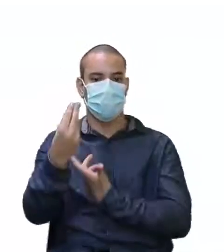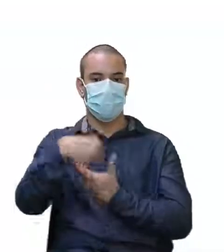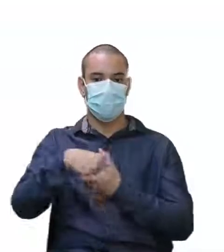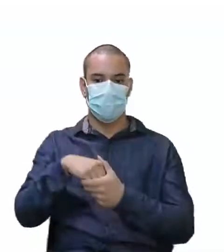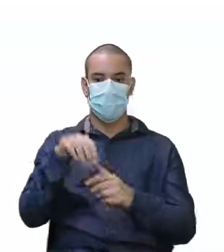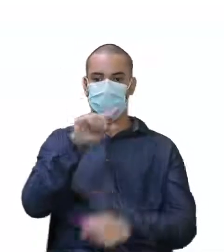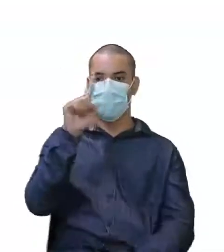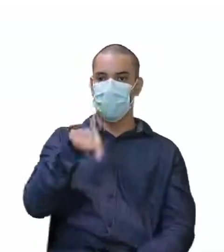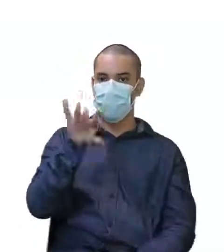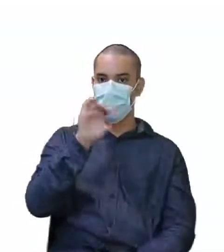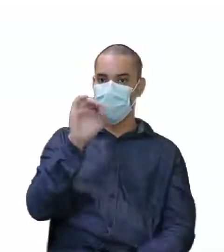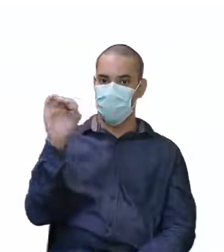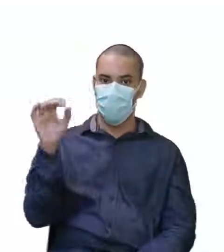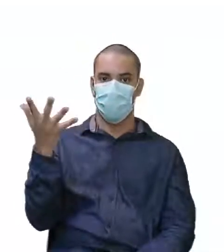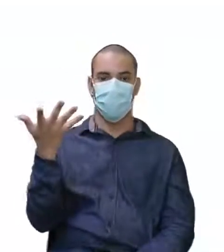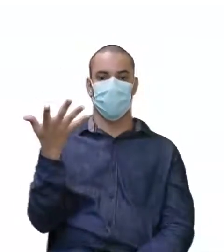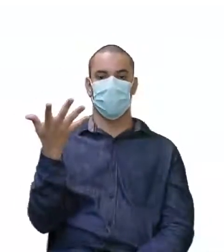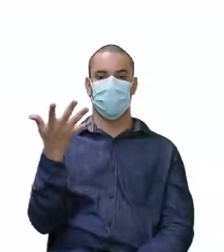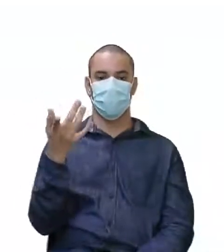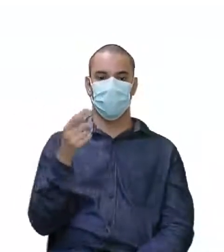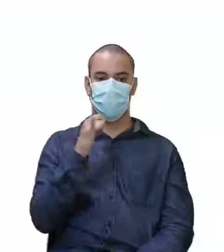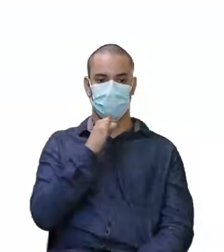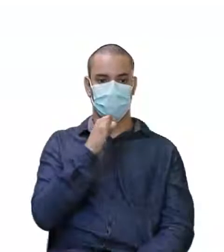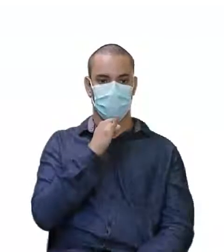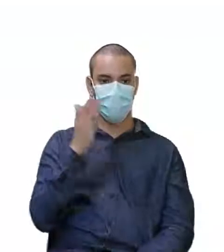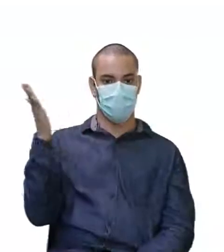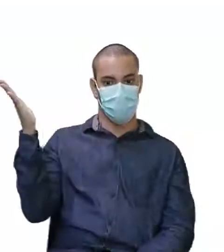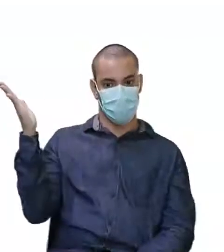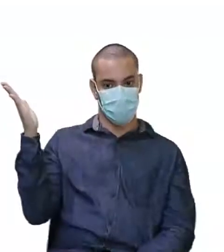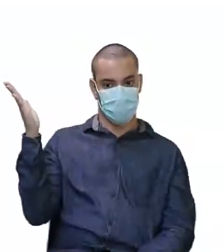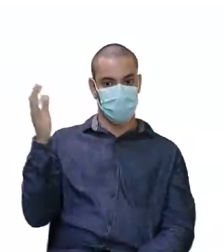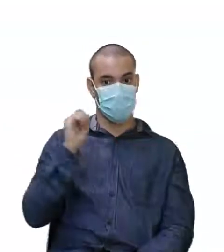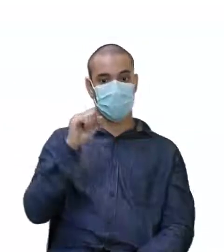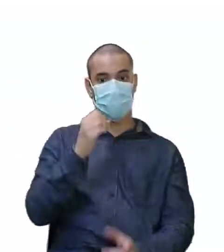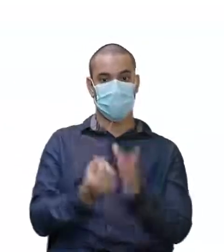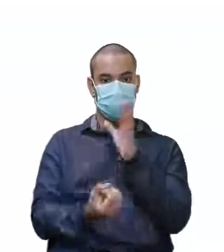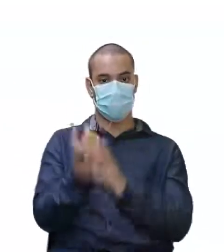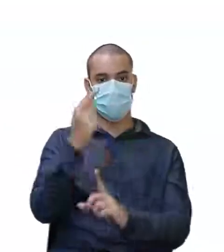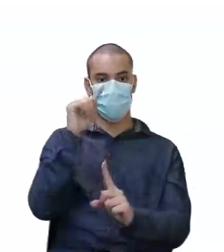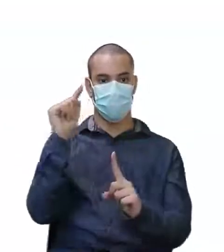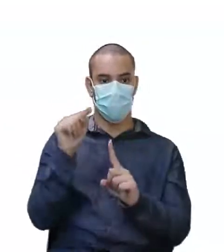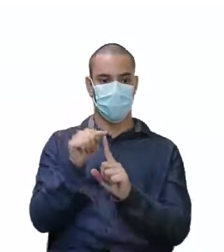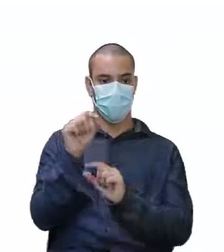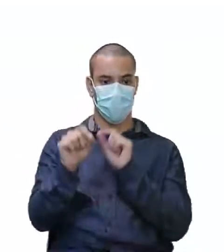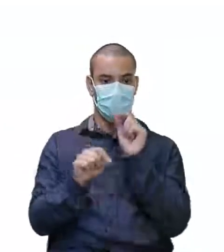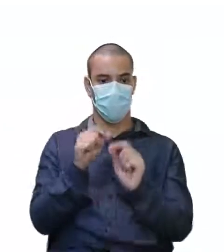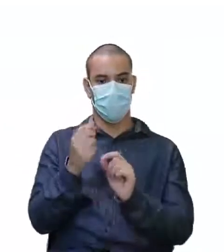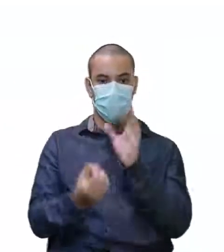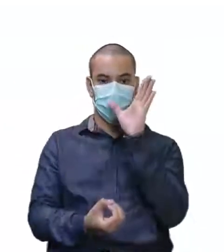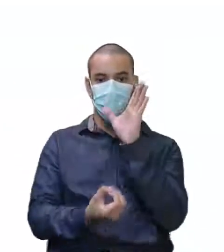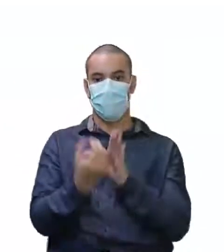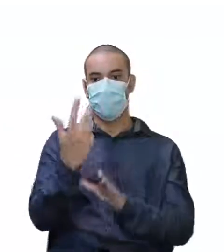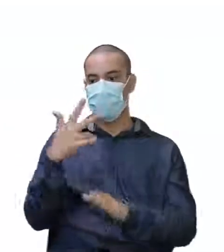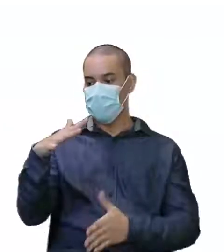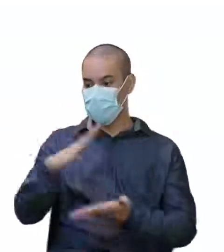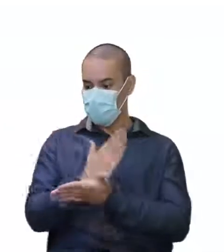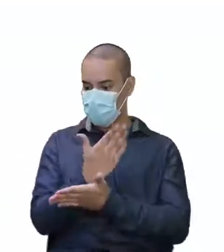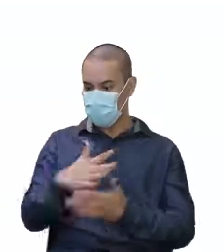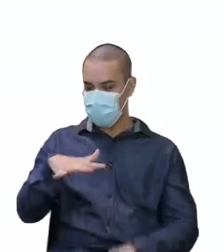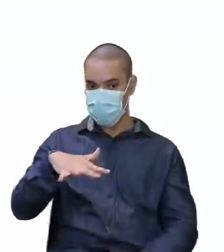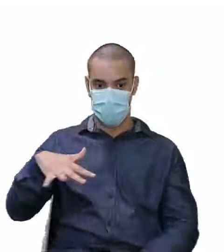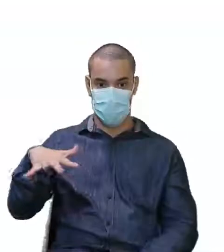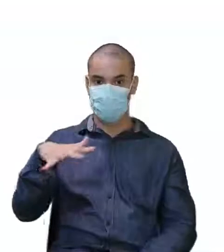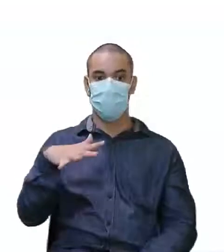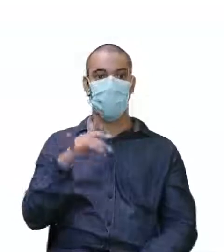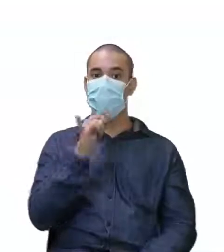aqueles construídos pelo homem. Os habitats artificiais foram criados com objetivos de recriarem o ambiente de algumas espécies.